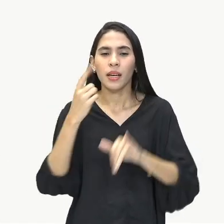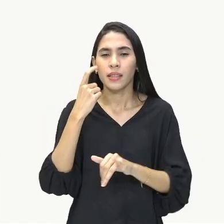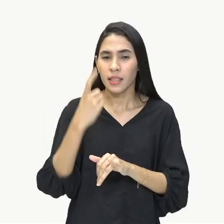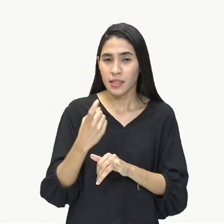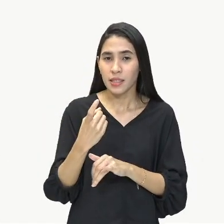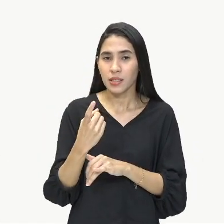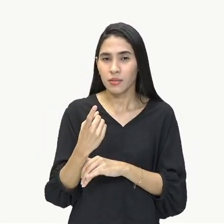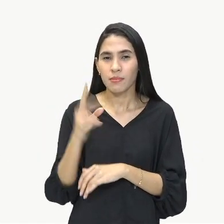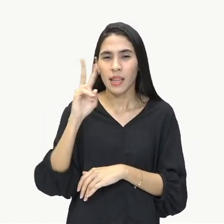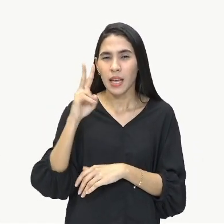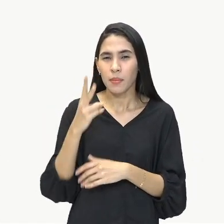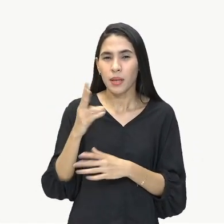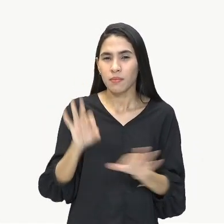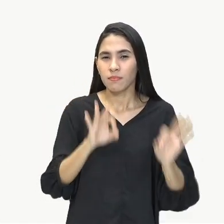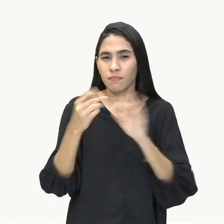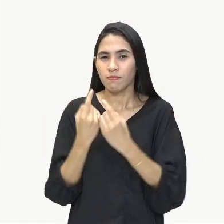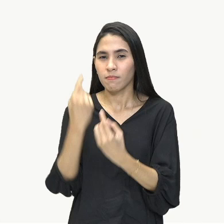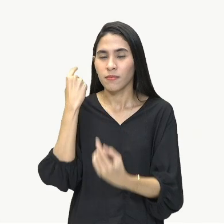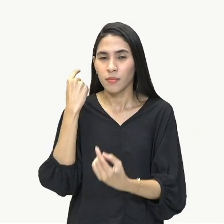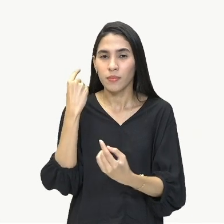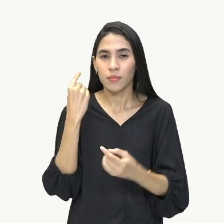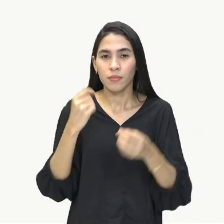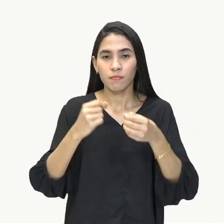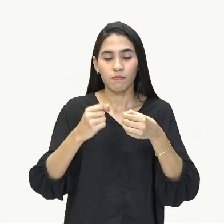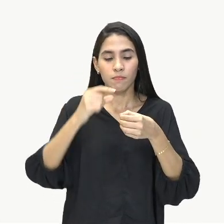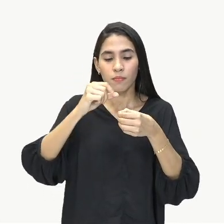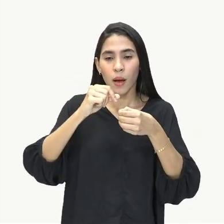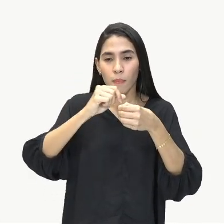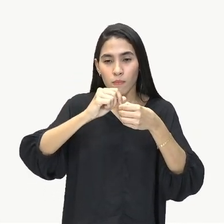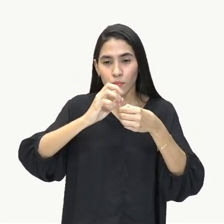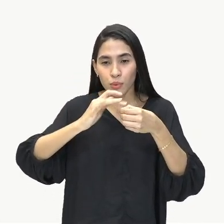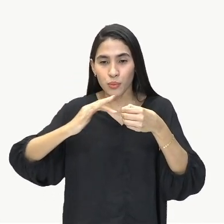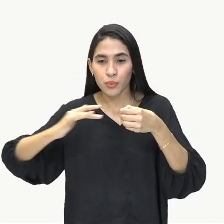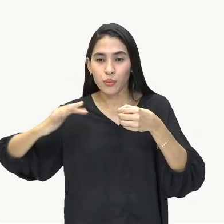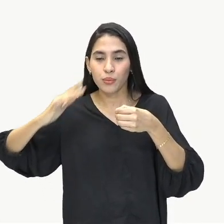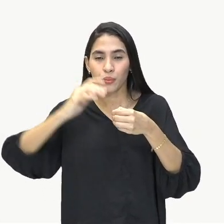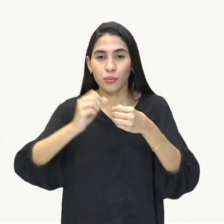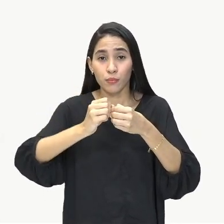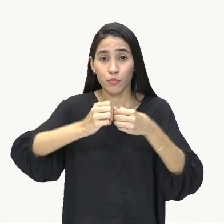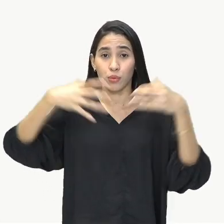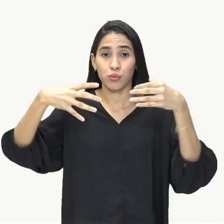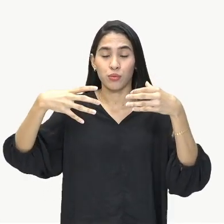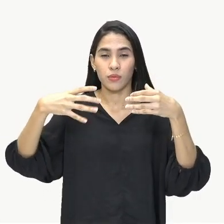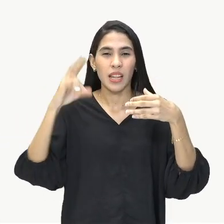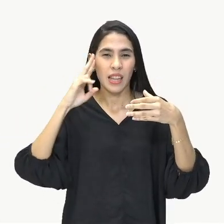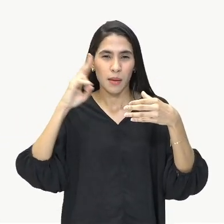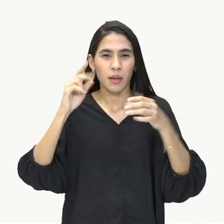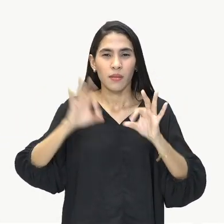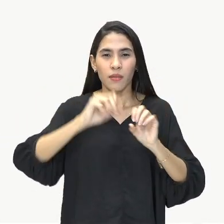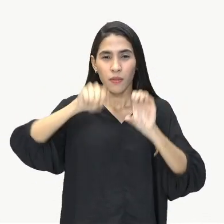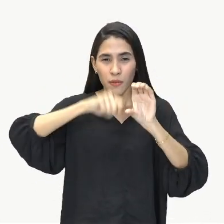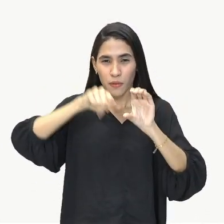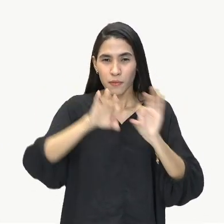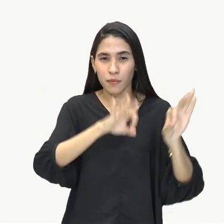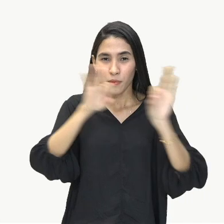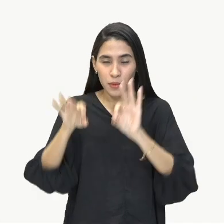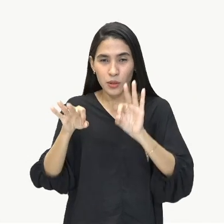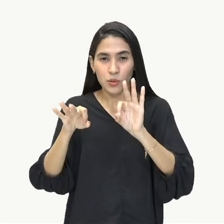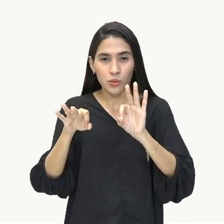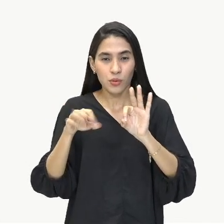foi isso? Né? Houve ali o quê? Uma liberação de energia. Houve aí,